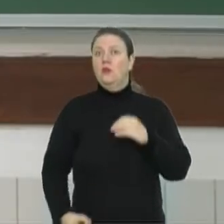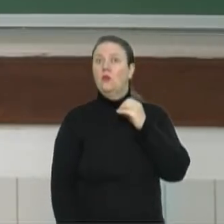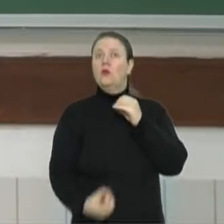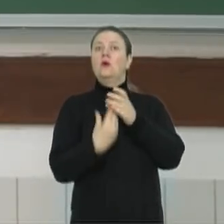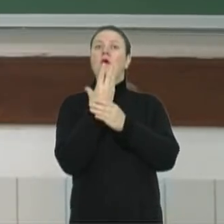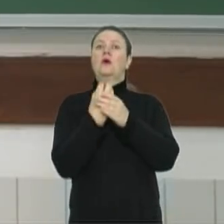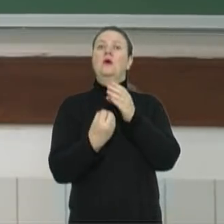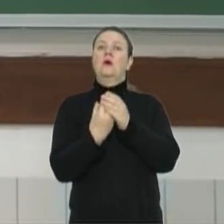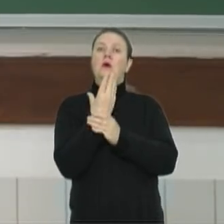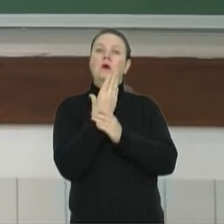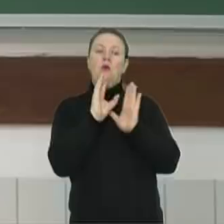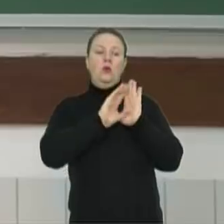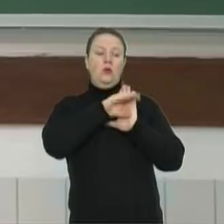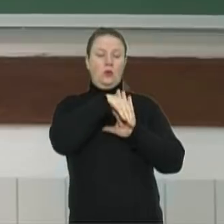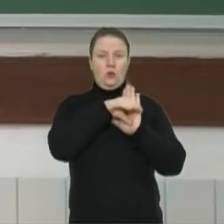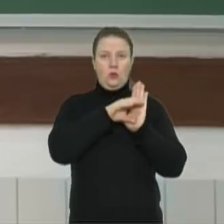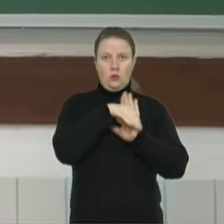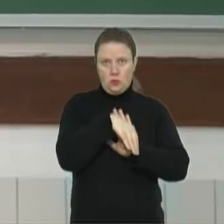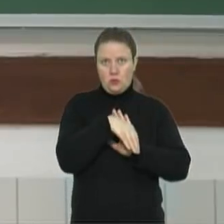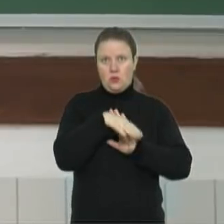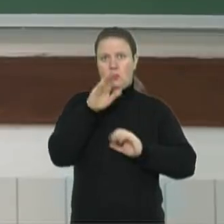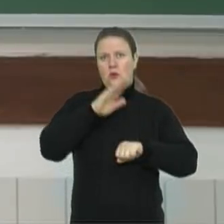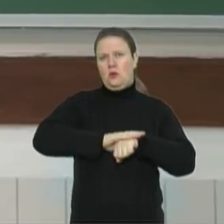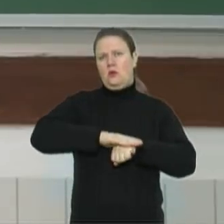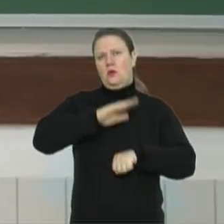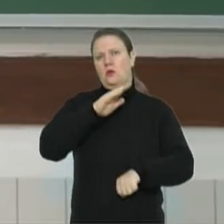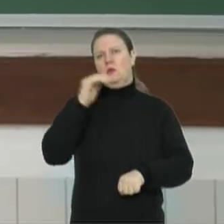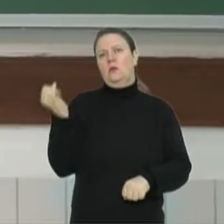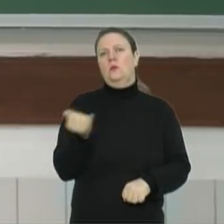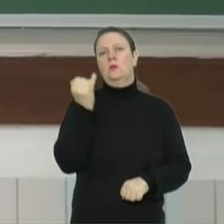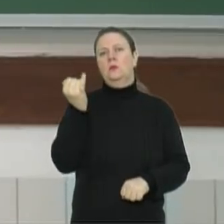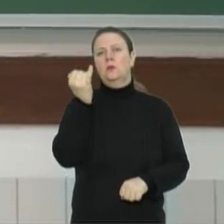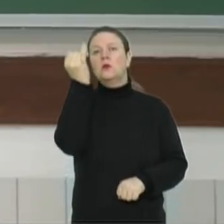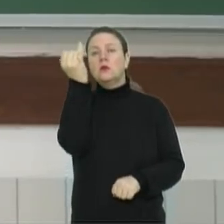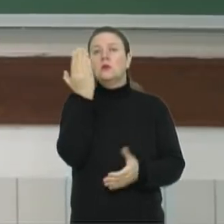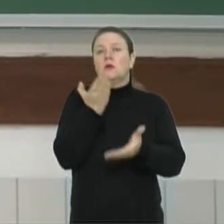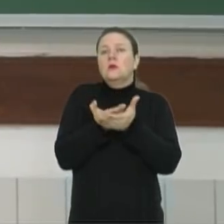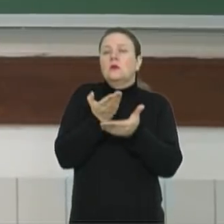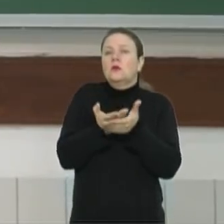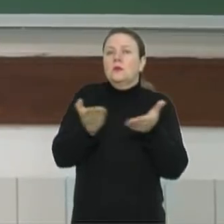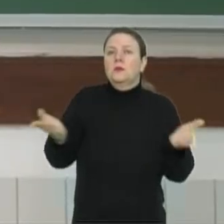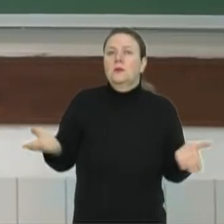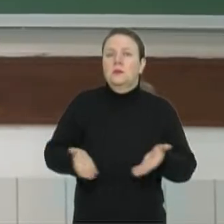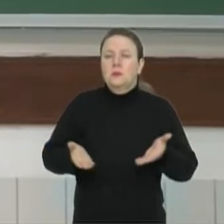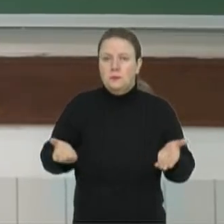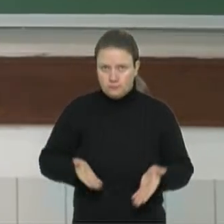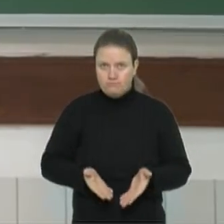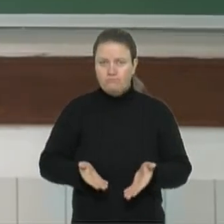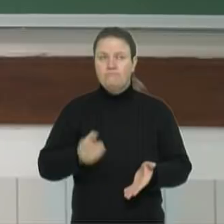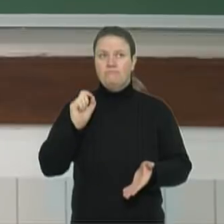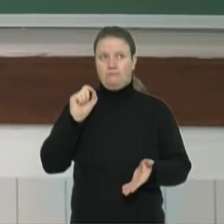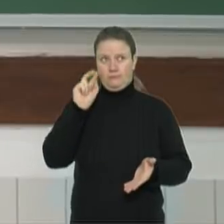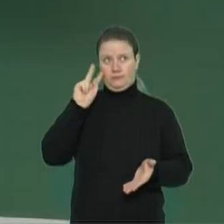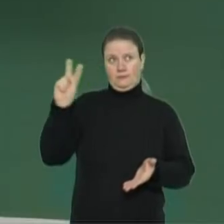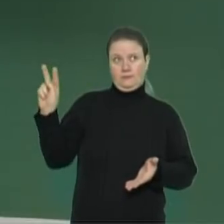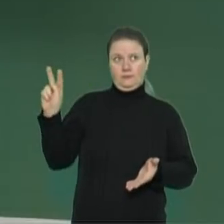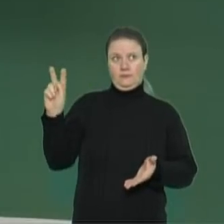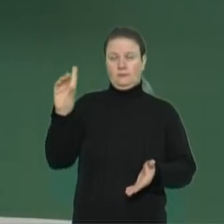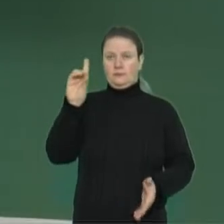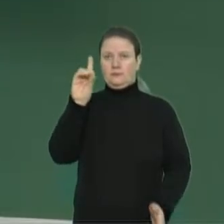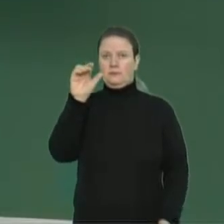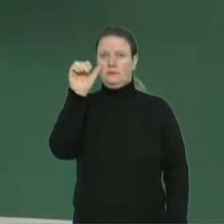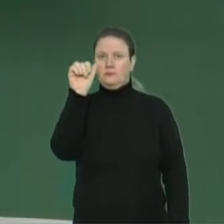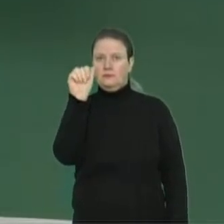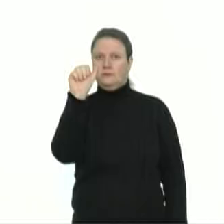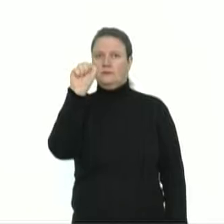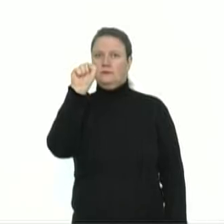criar o conceito, né, o mais importante para a nossa análise, né, da aula de hoje, que é o conceito de